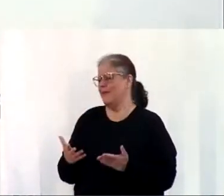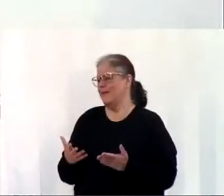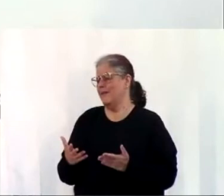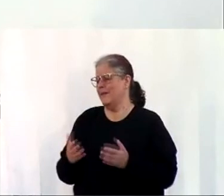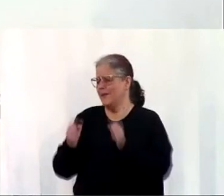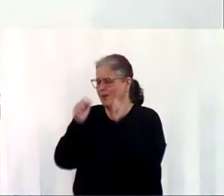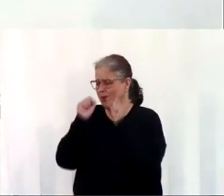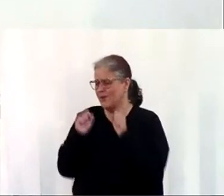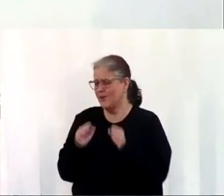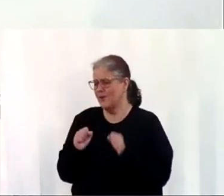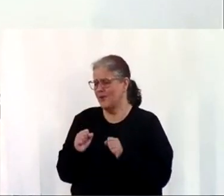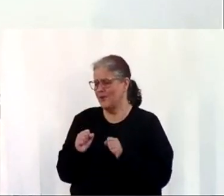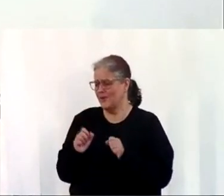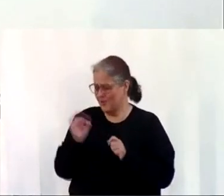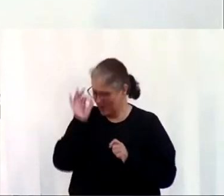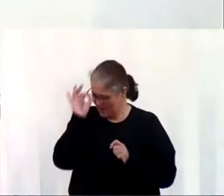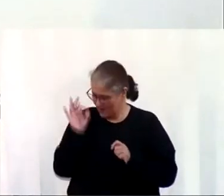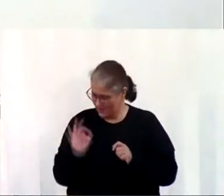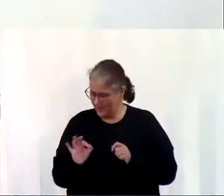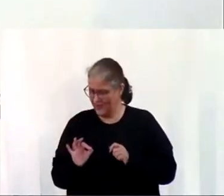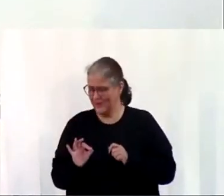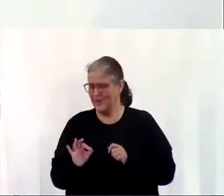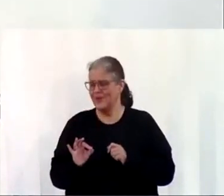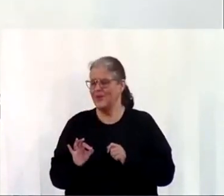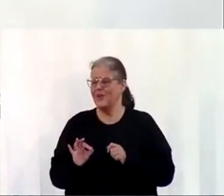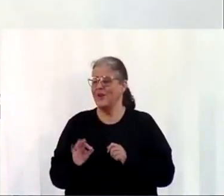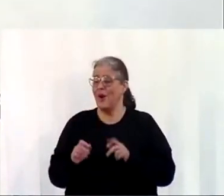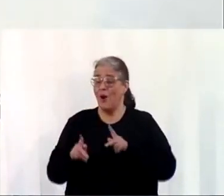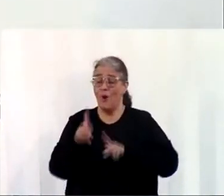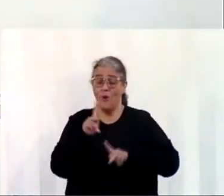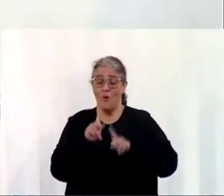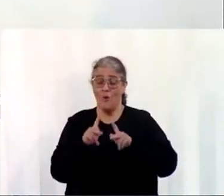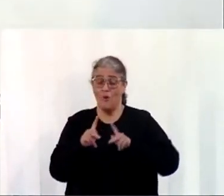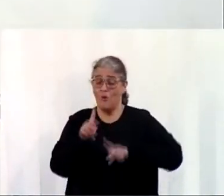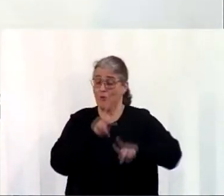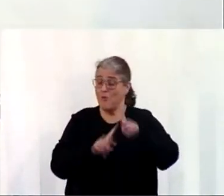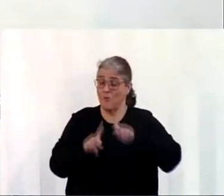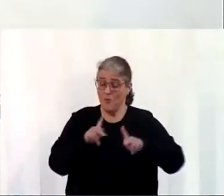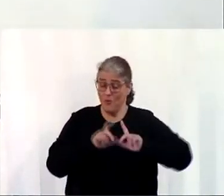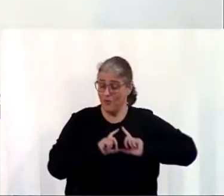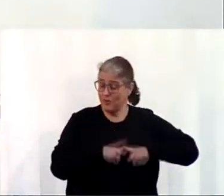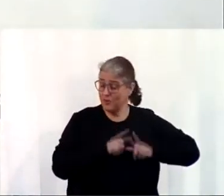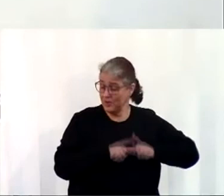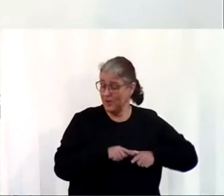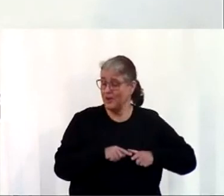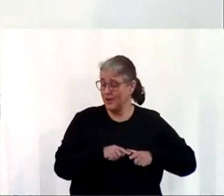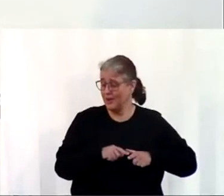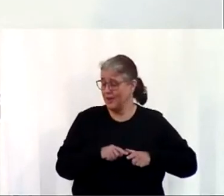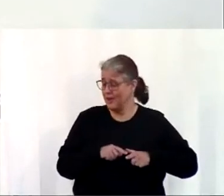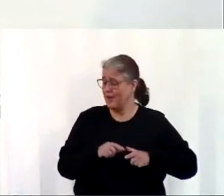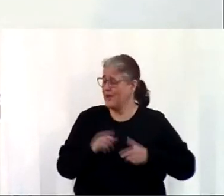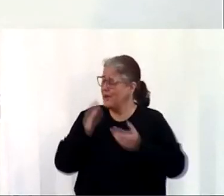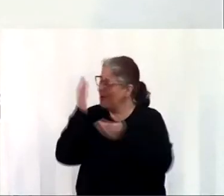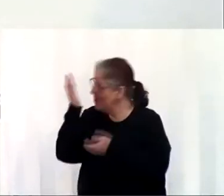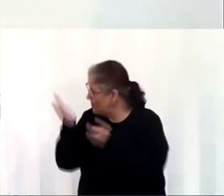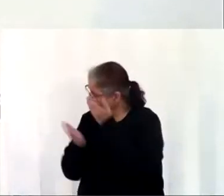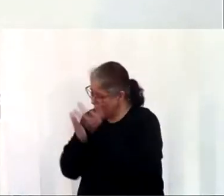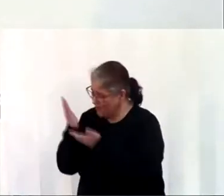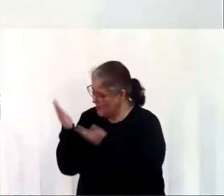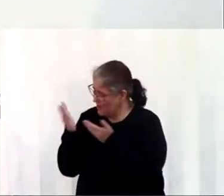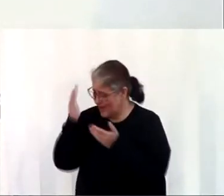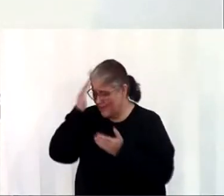poder, certamente, de levar o povo de Israel a refletir no seu relacionamento com Deus, ajudá-lo a